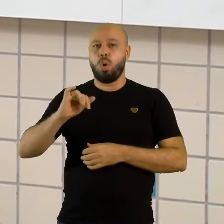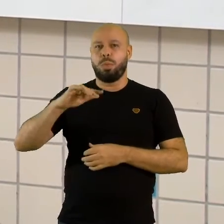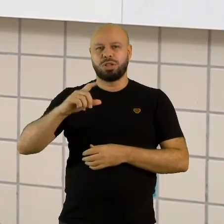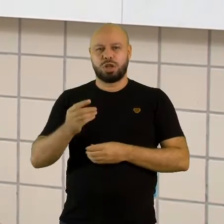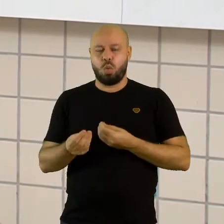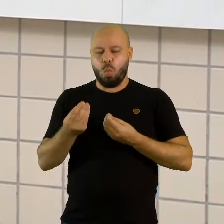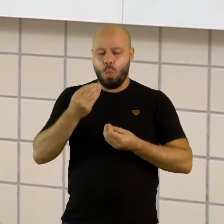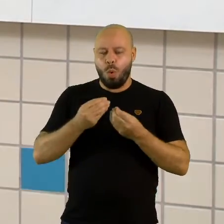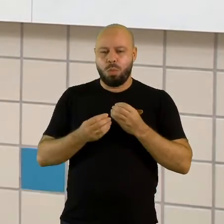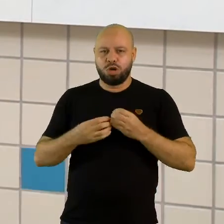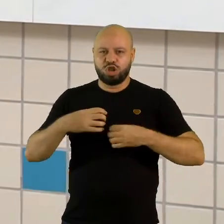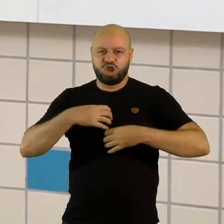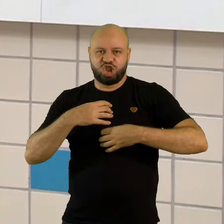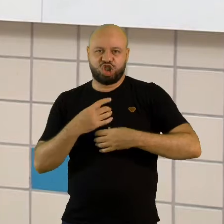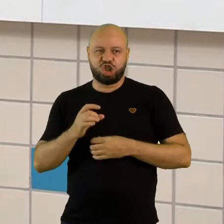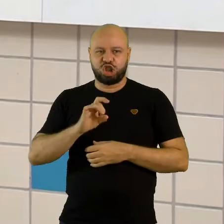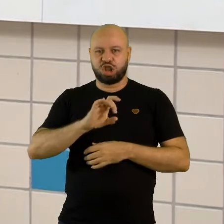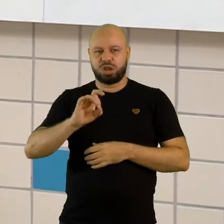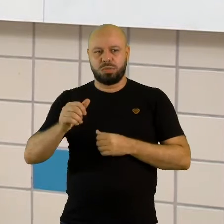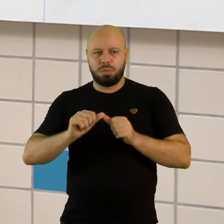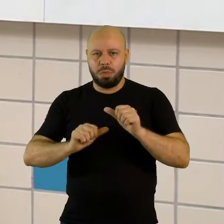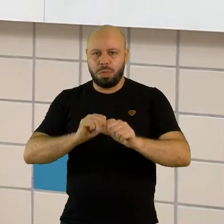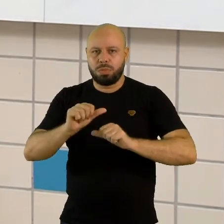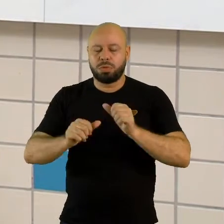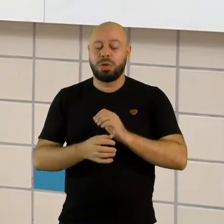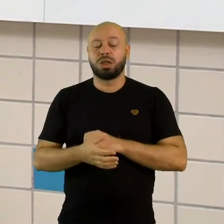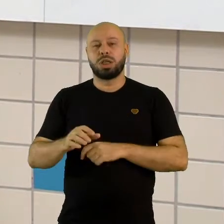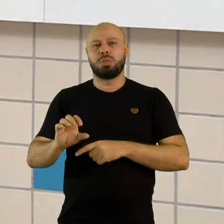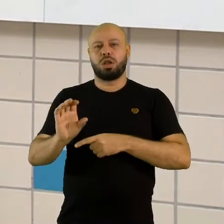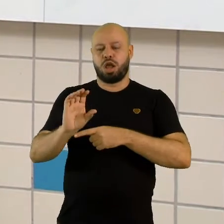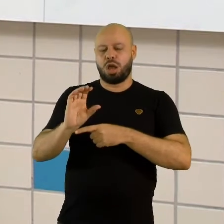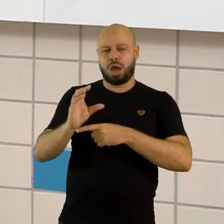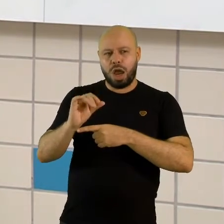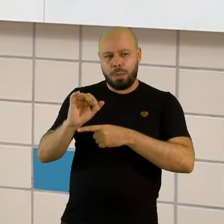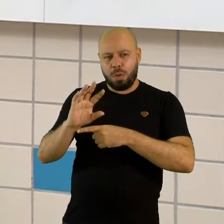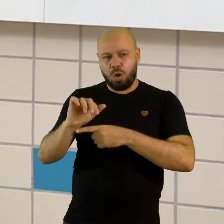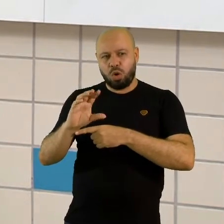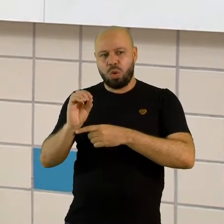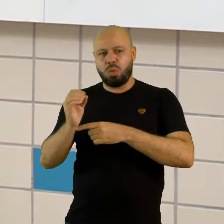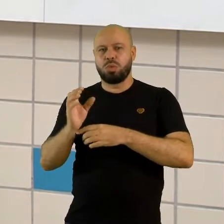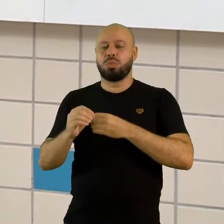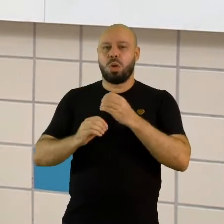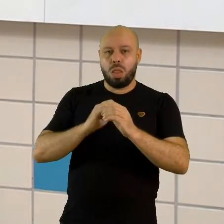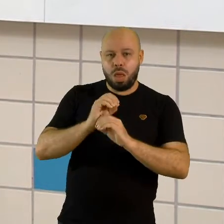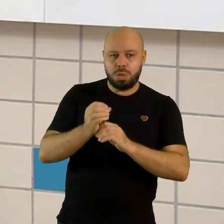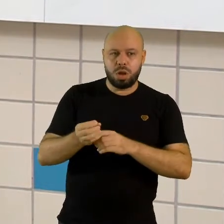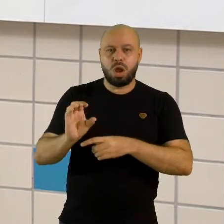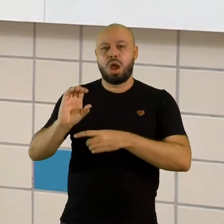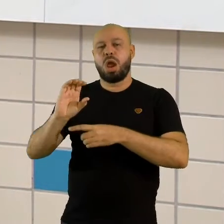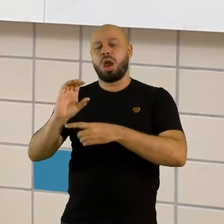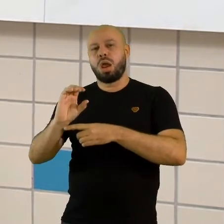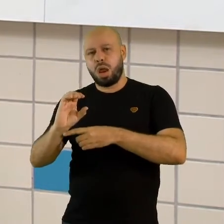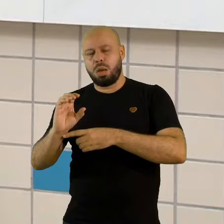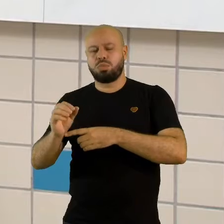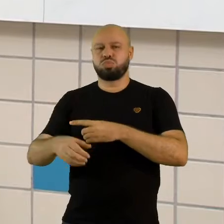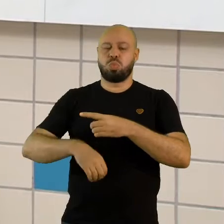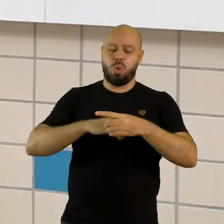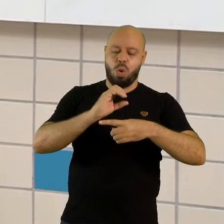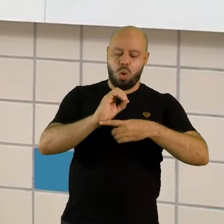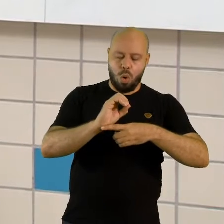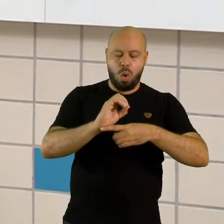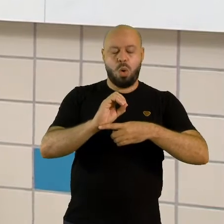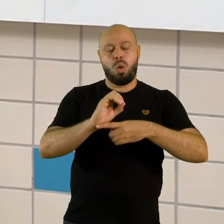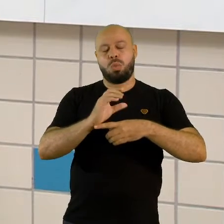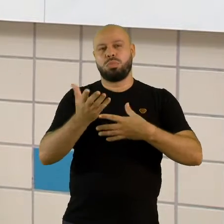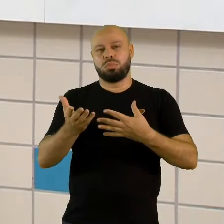alterada, beleza? Uma molécula de carbono e duas moléculas de oxigênio, que são os